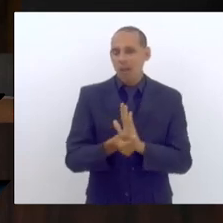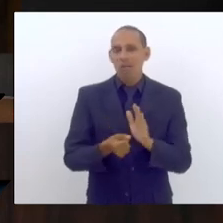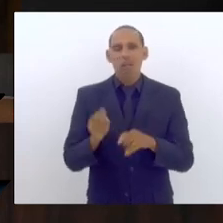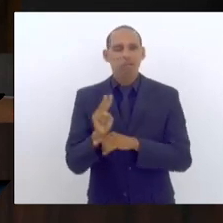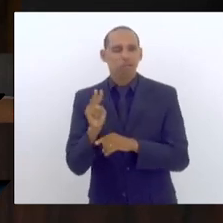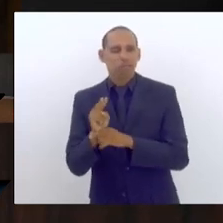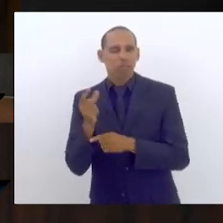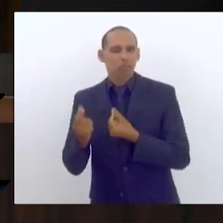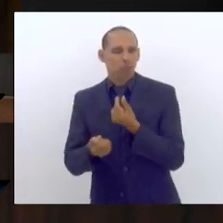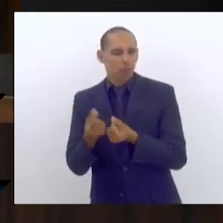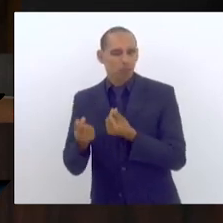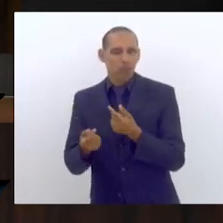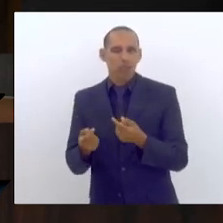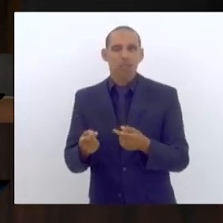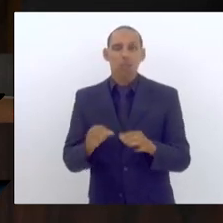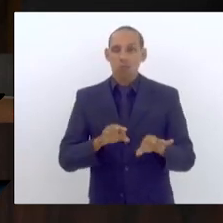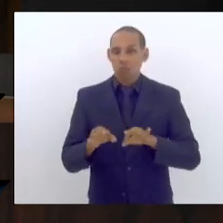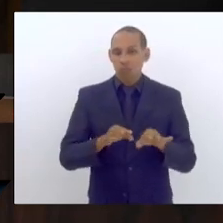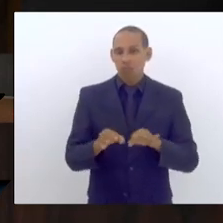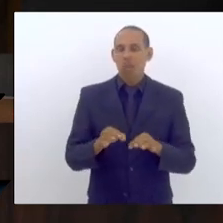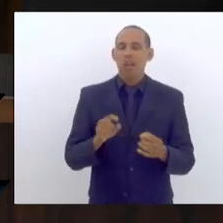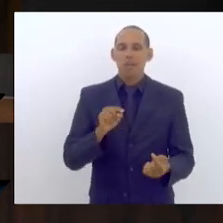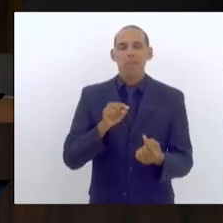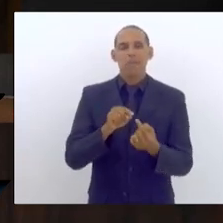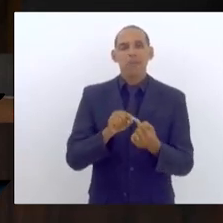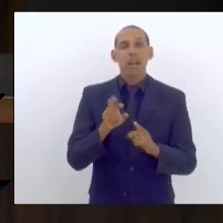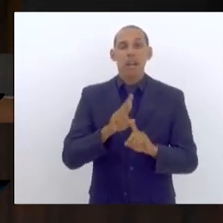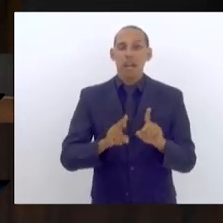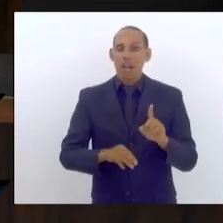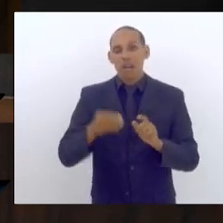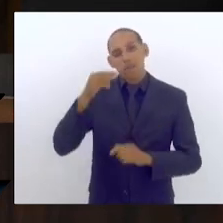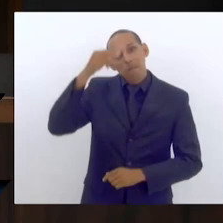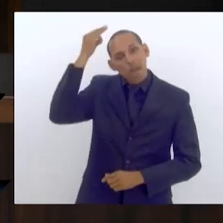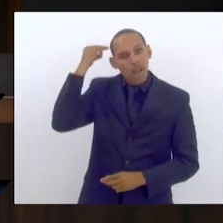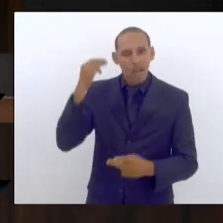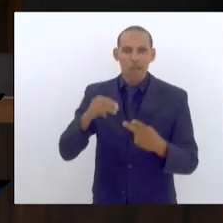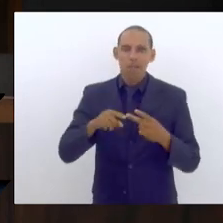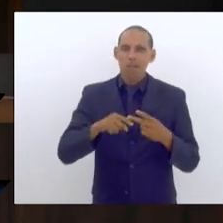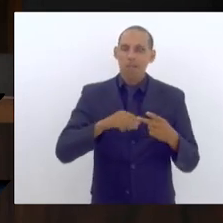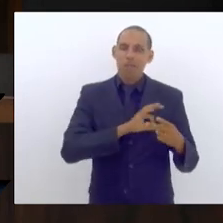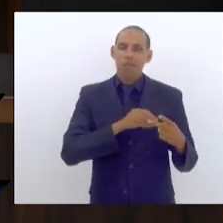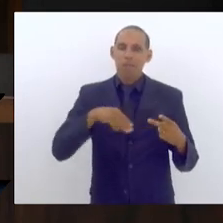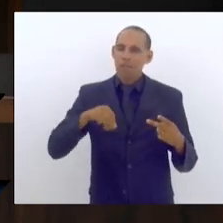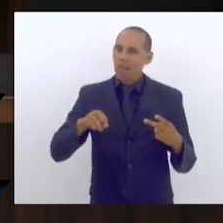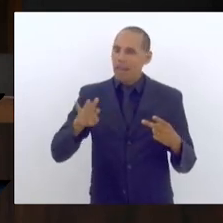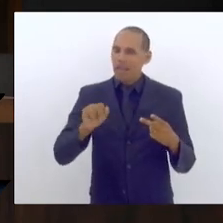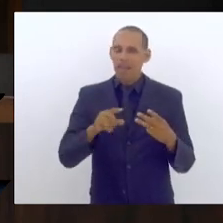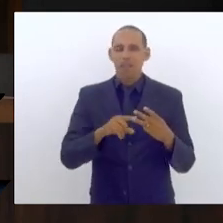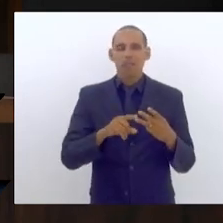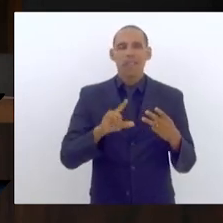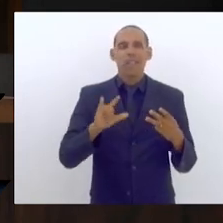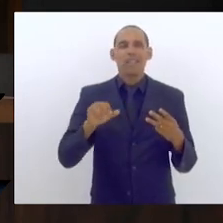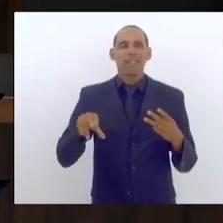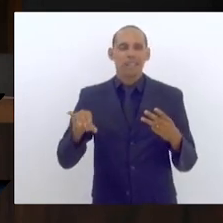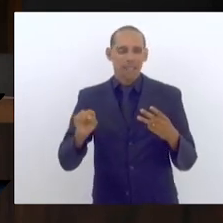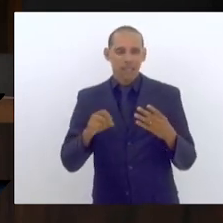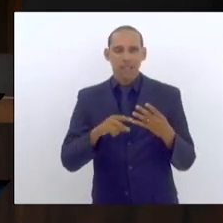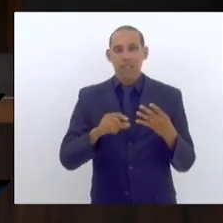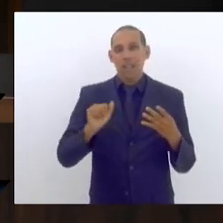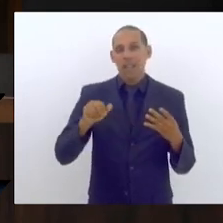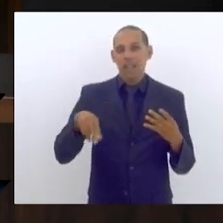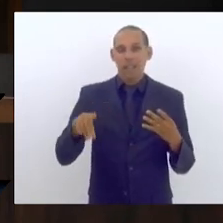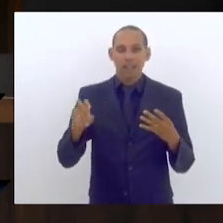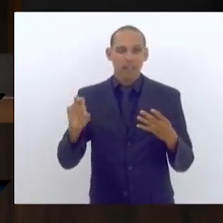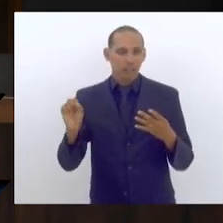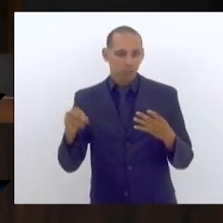financeira e controle favorável. Relatores, deputado Márcio Pacheco, Marta Rocha, Dionísio Lins e Anderson Moraes. Em